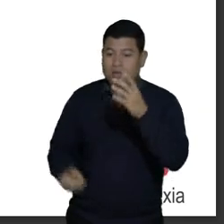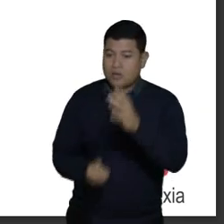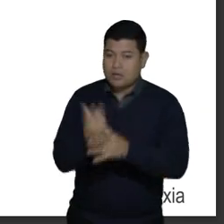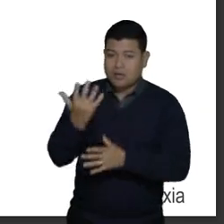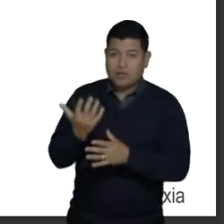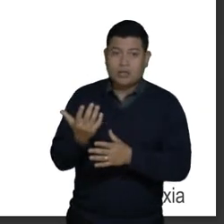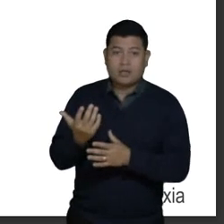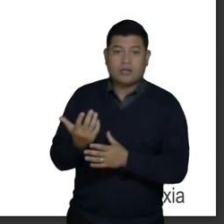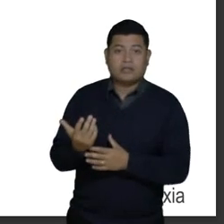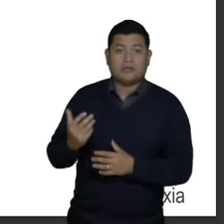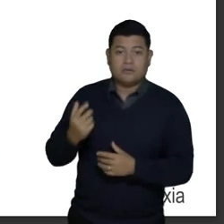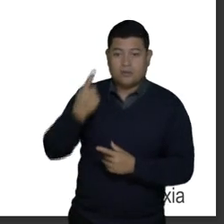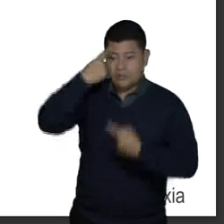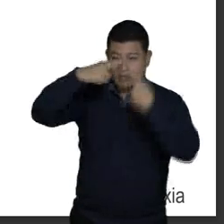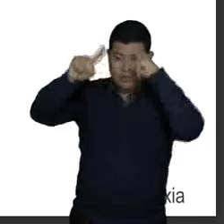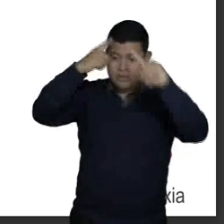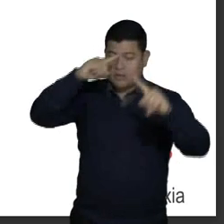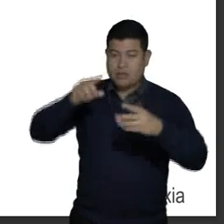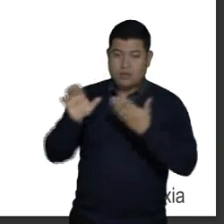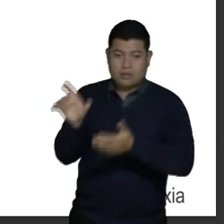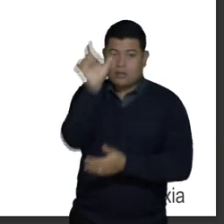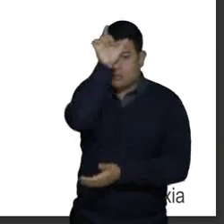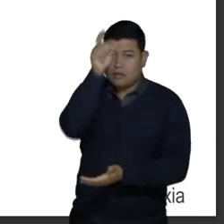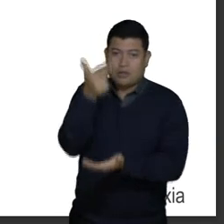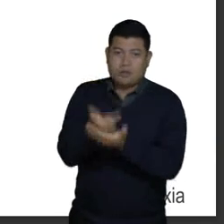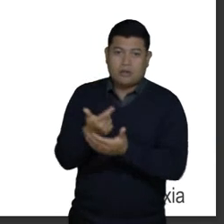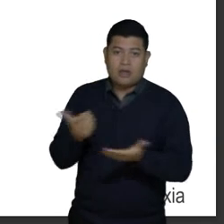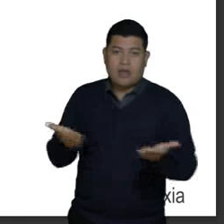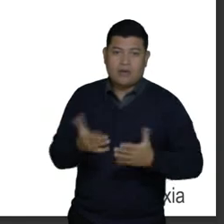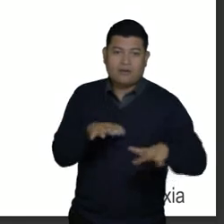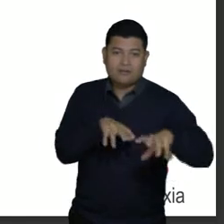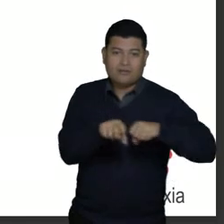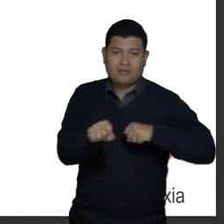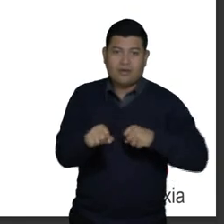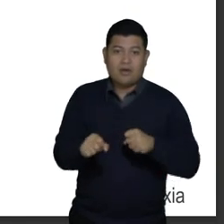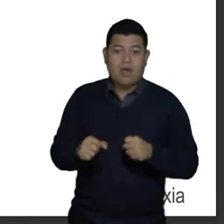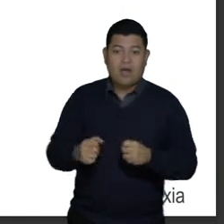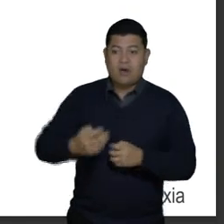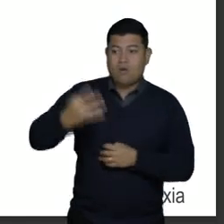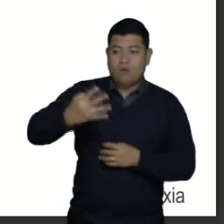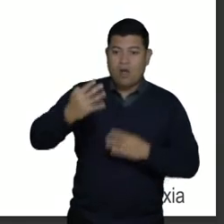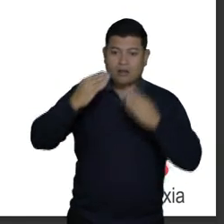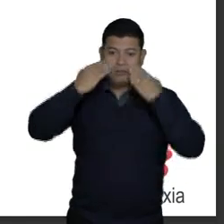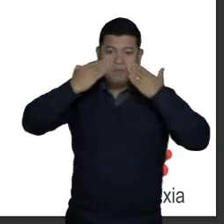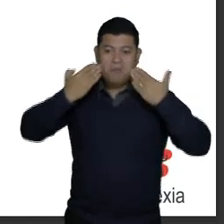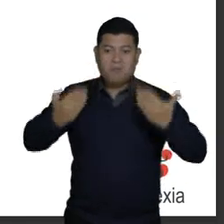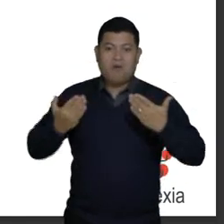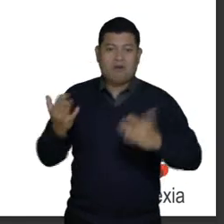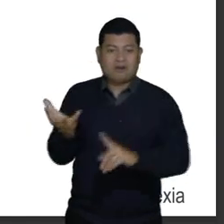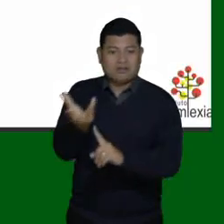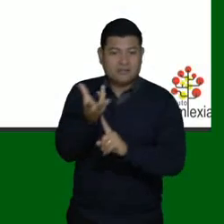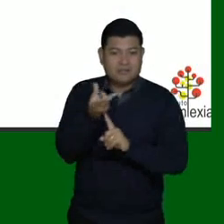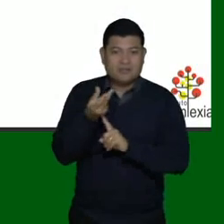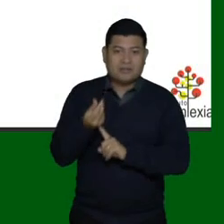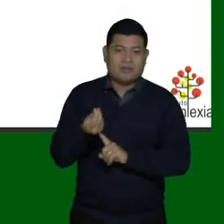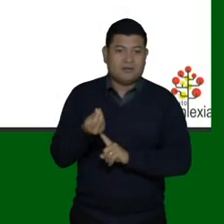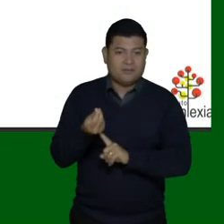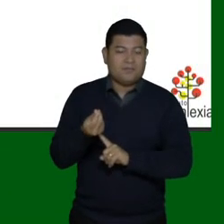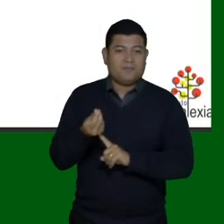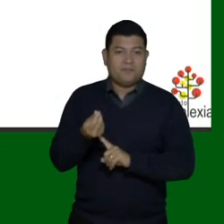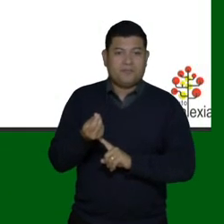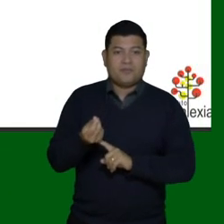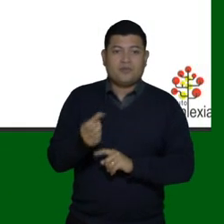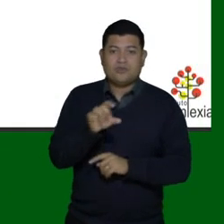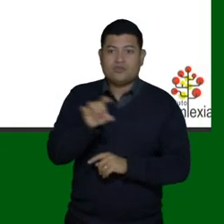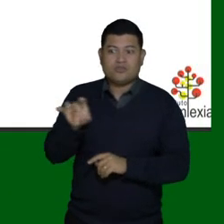disléxico e a gente encerrou nesse sábado a quarta amostra de arte dislexia quando arte que é uma amostra composta só por